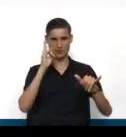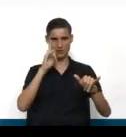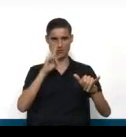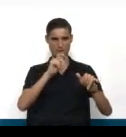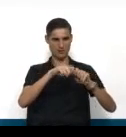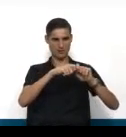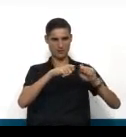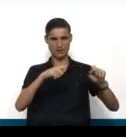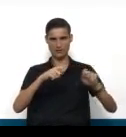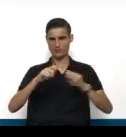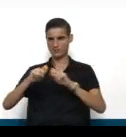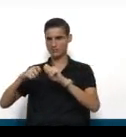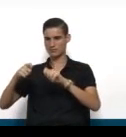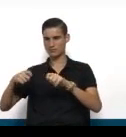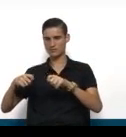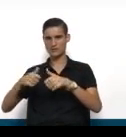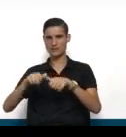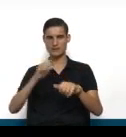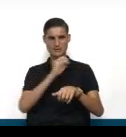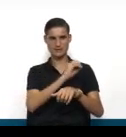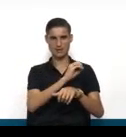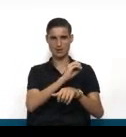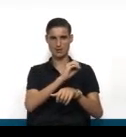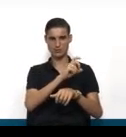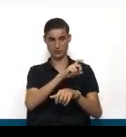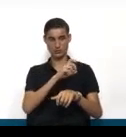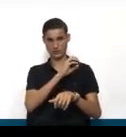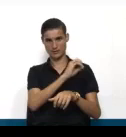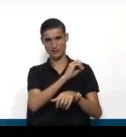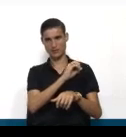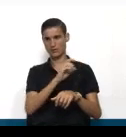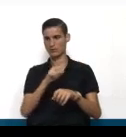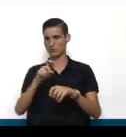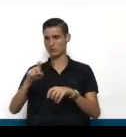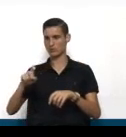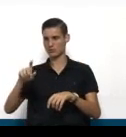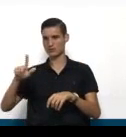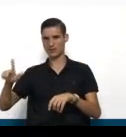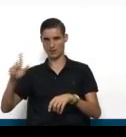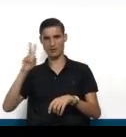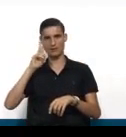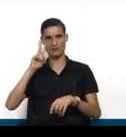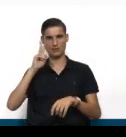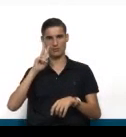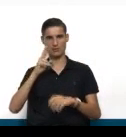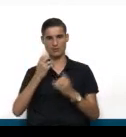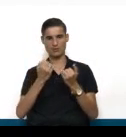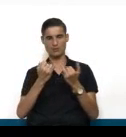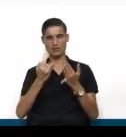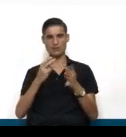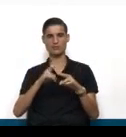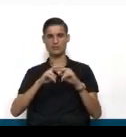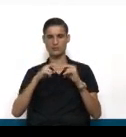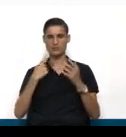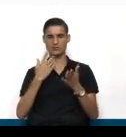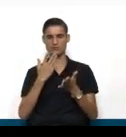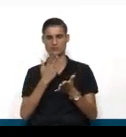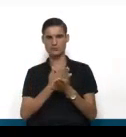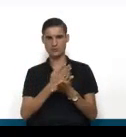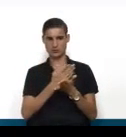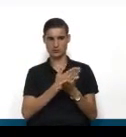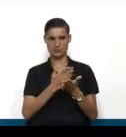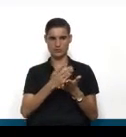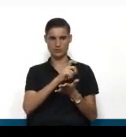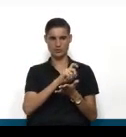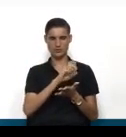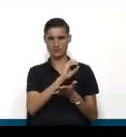quando eu olhei as minhas extremidades, elas estavam em x igual a 0... E aí terminava num